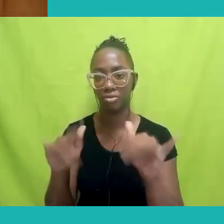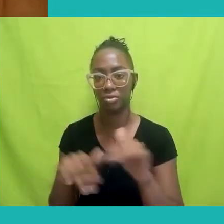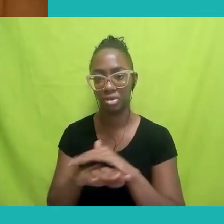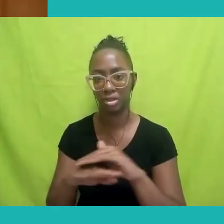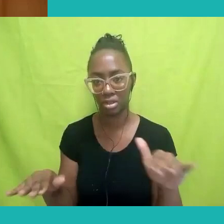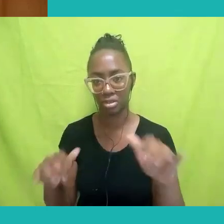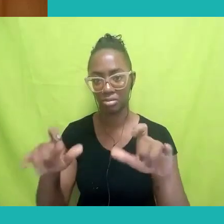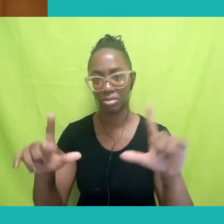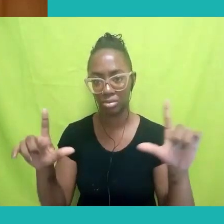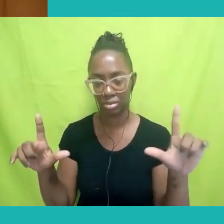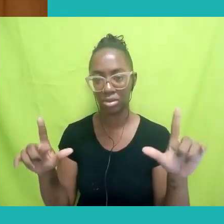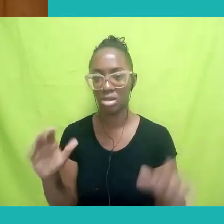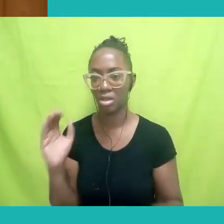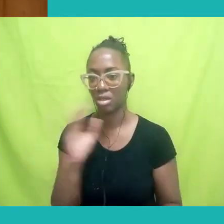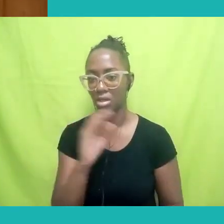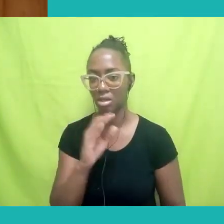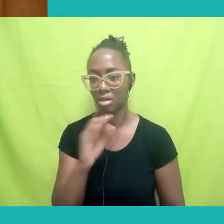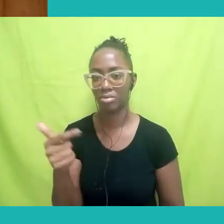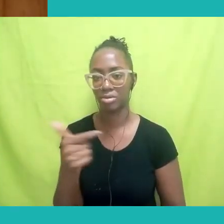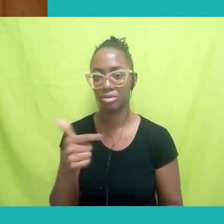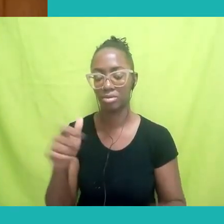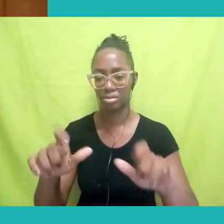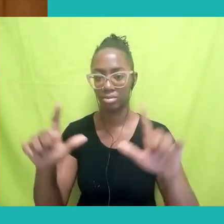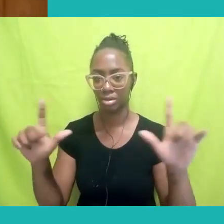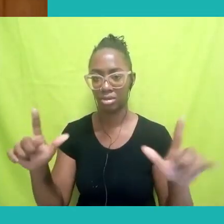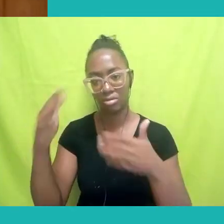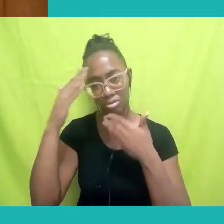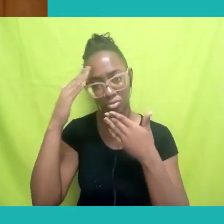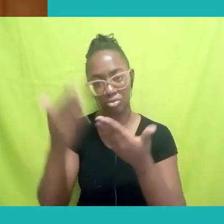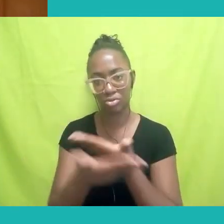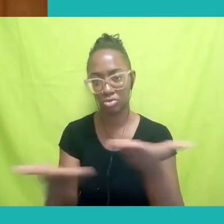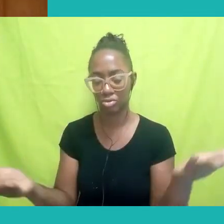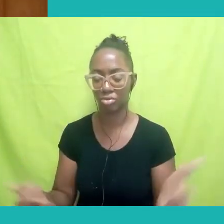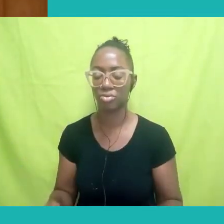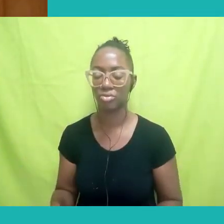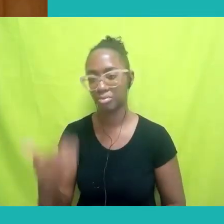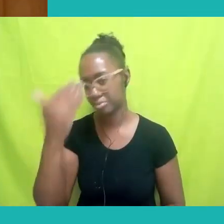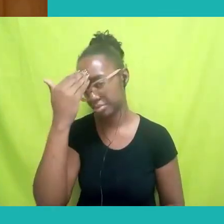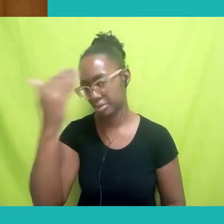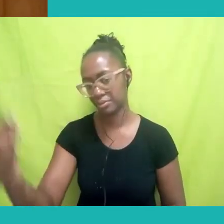painel e vamos rapidinho para o segundo painel e agradeço a todos e todas. Muito obrigada.